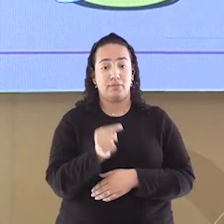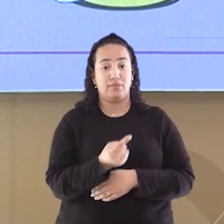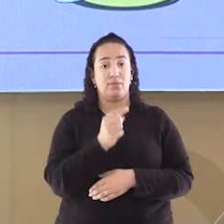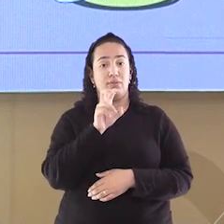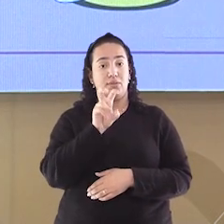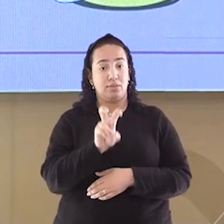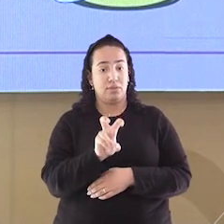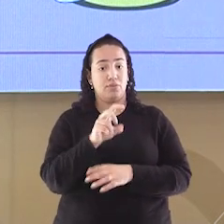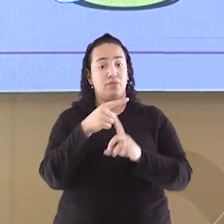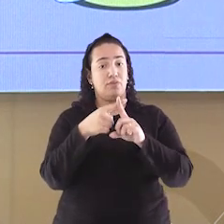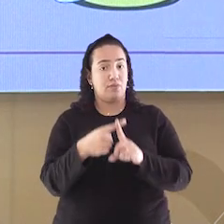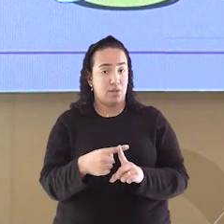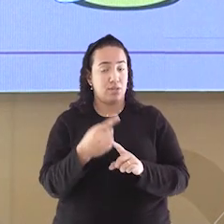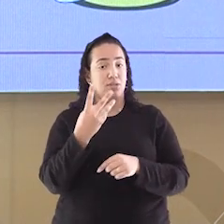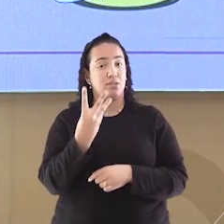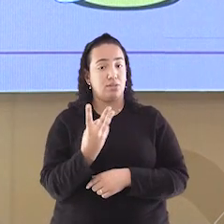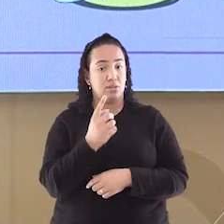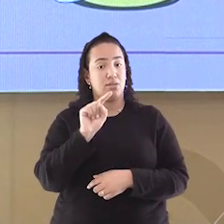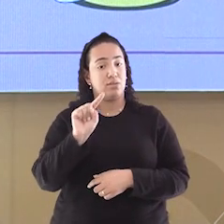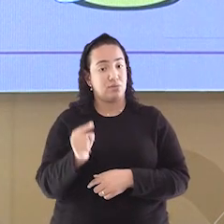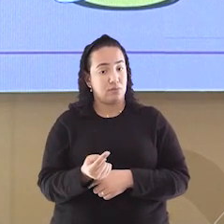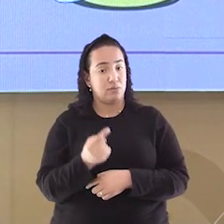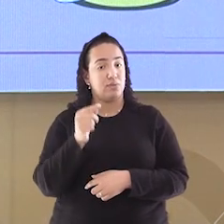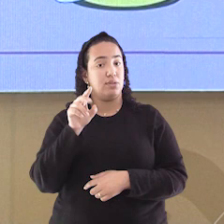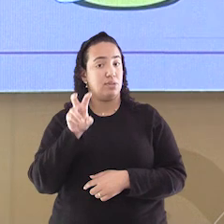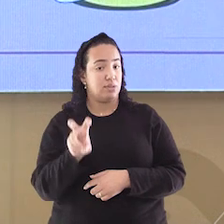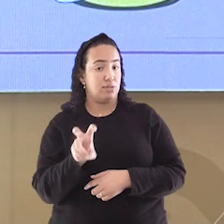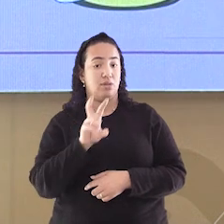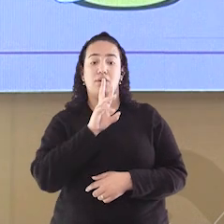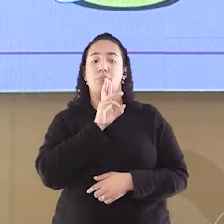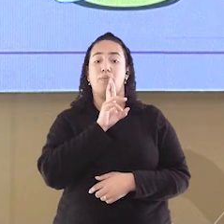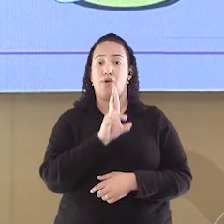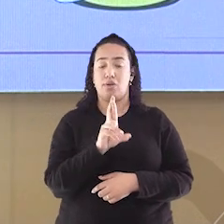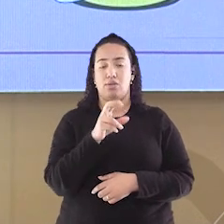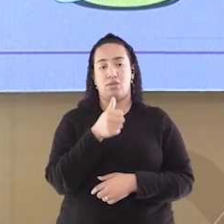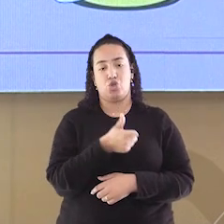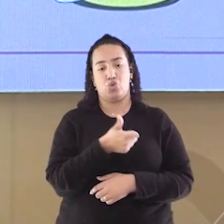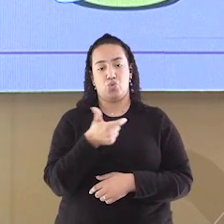que é 3,5 vezes 3,5, resultando em